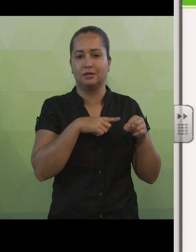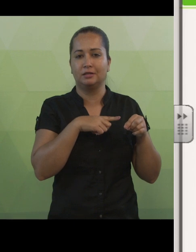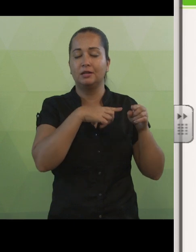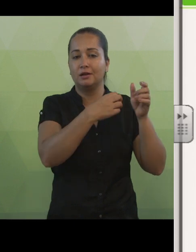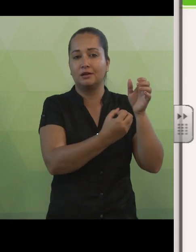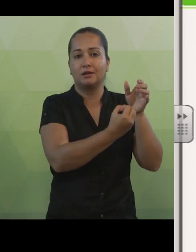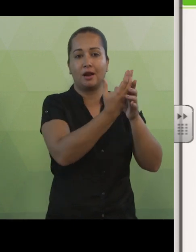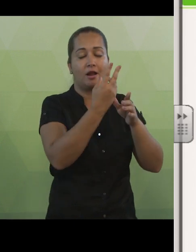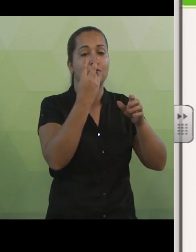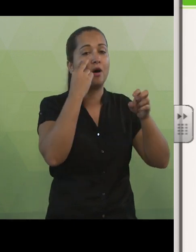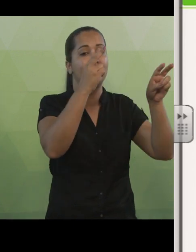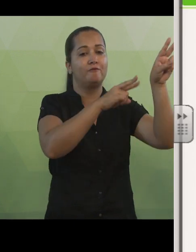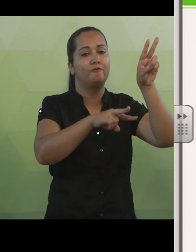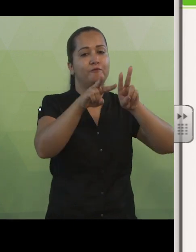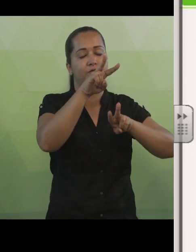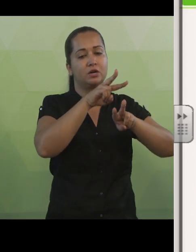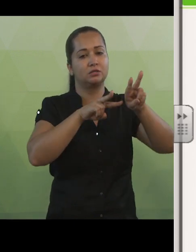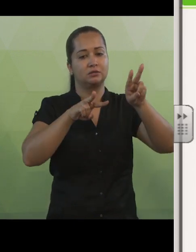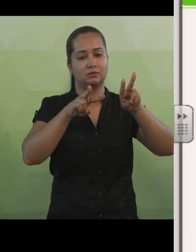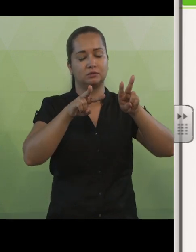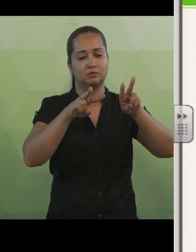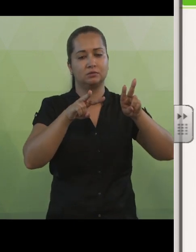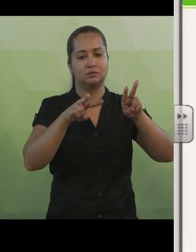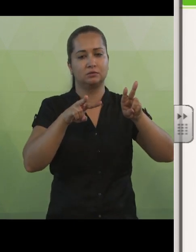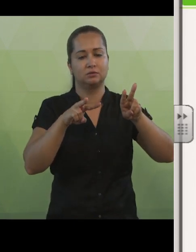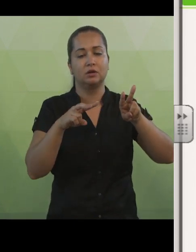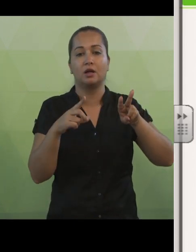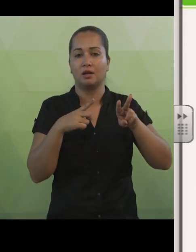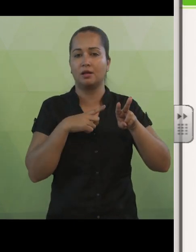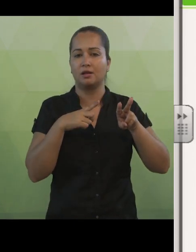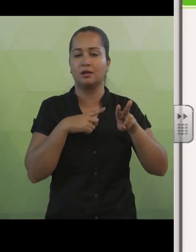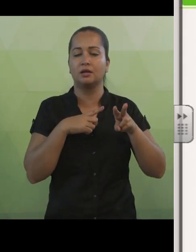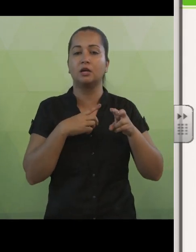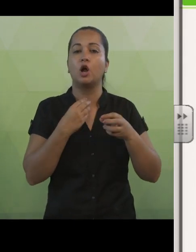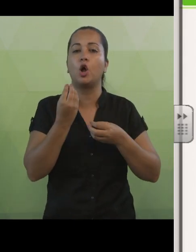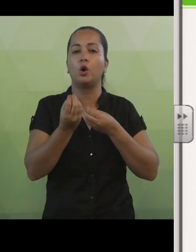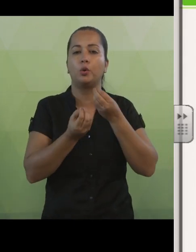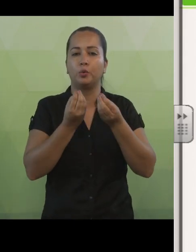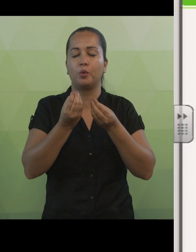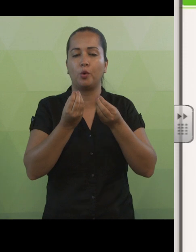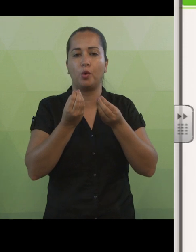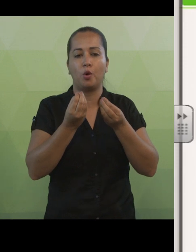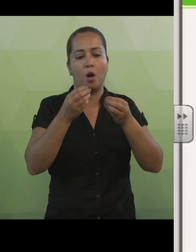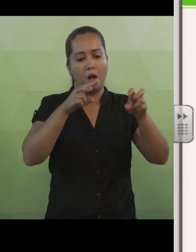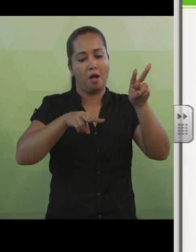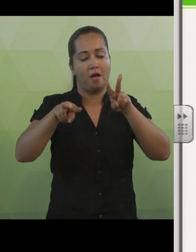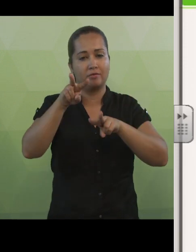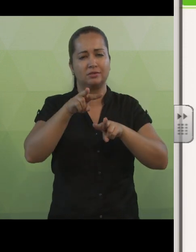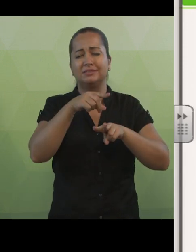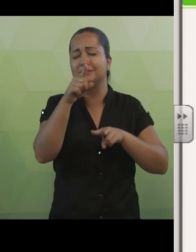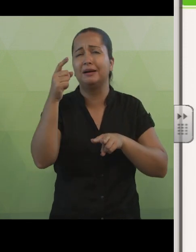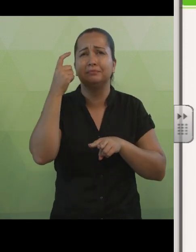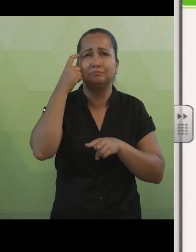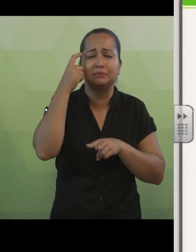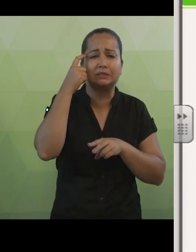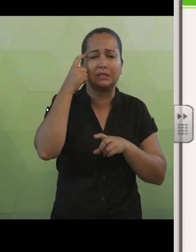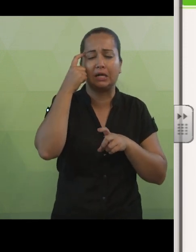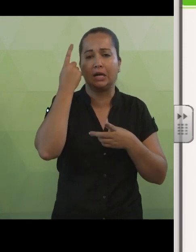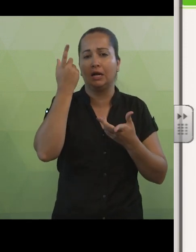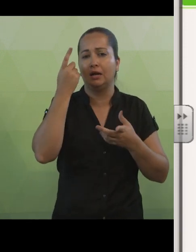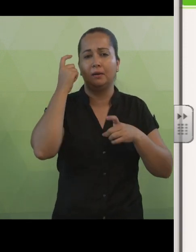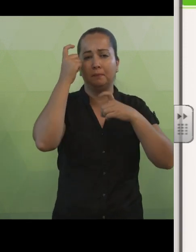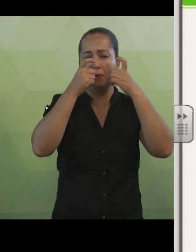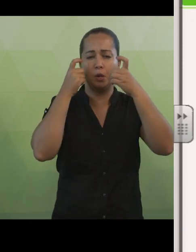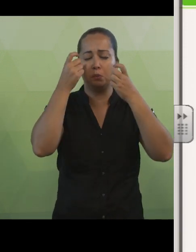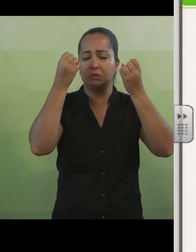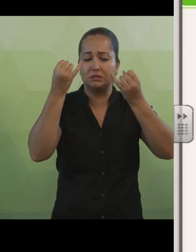criação de visão externa. E há um mapeamento conceitual externo. Não se preocupe muito com esse tipo